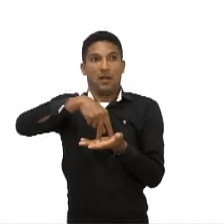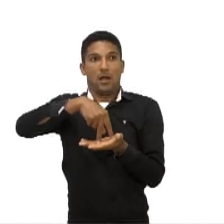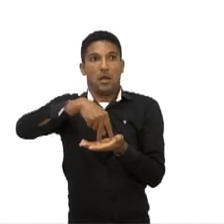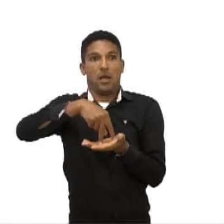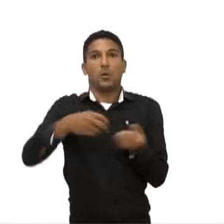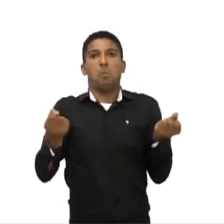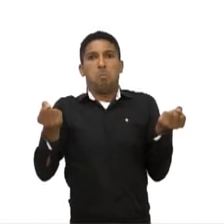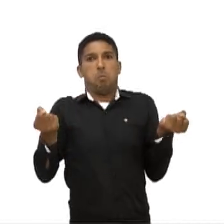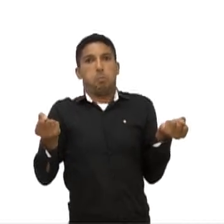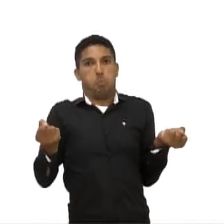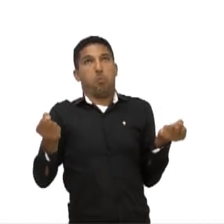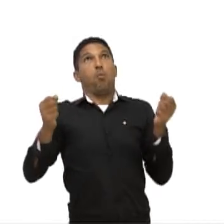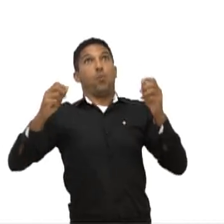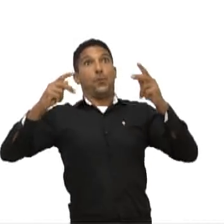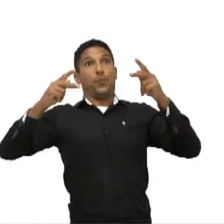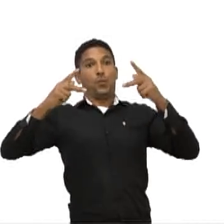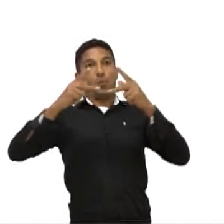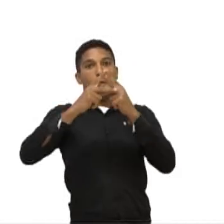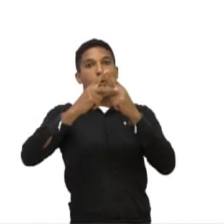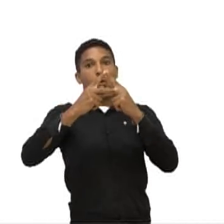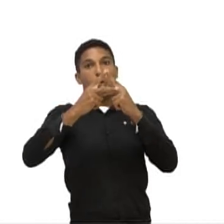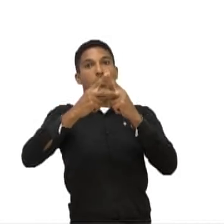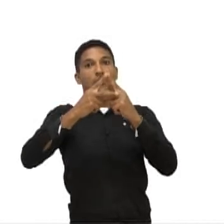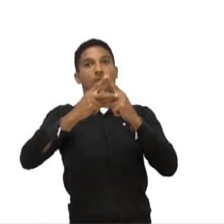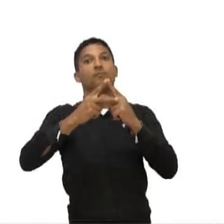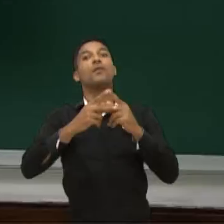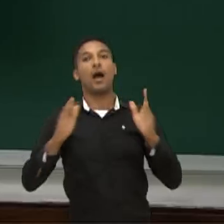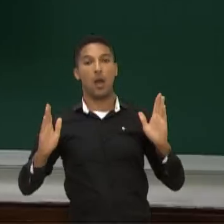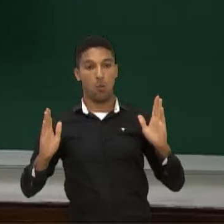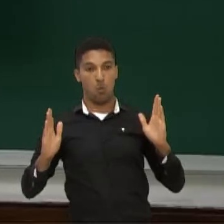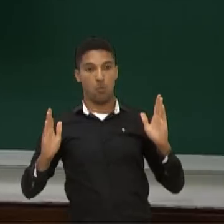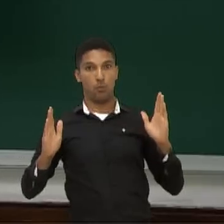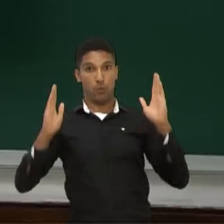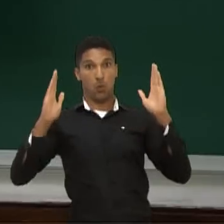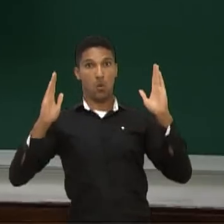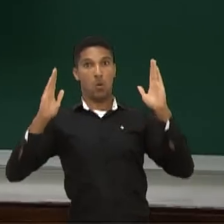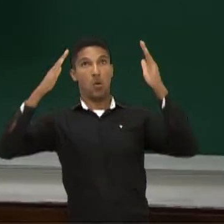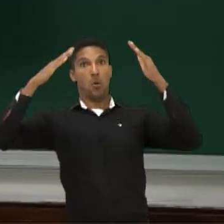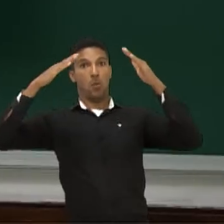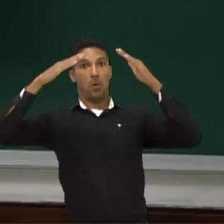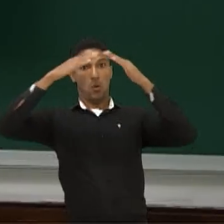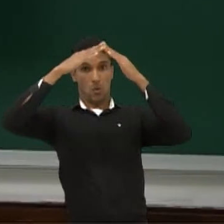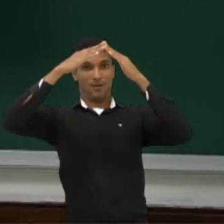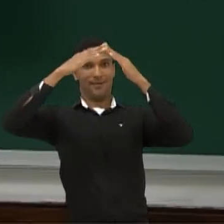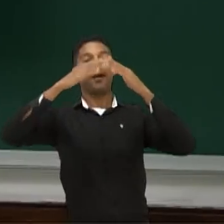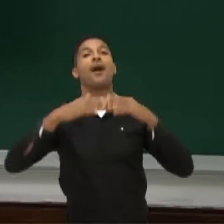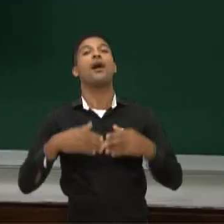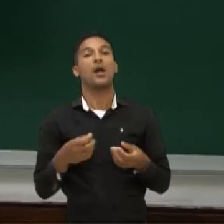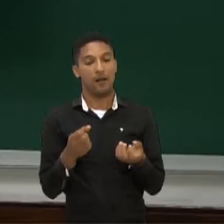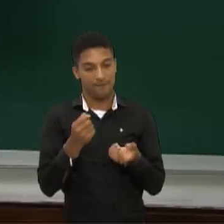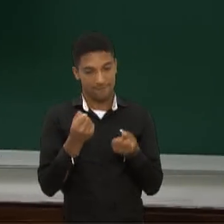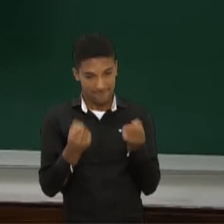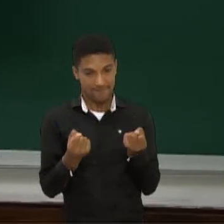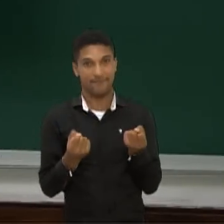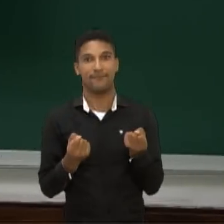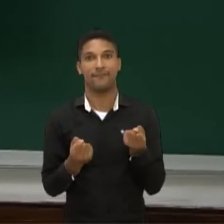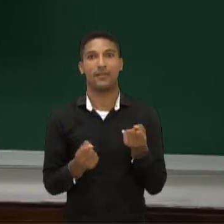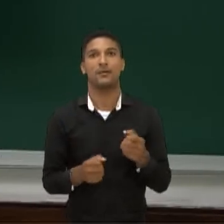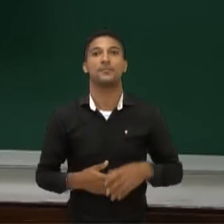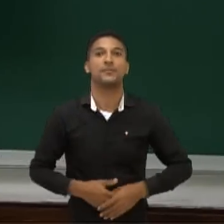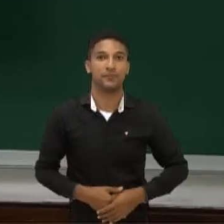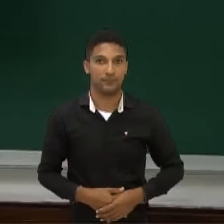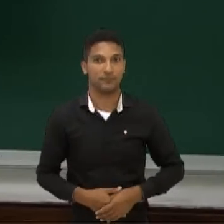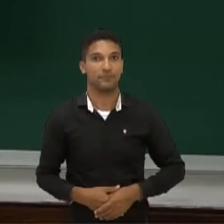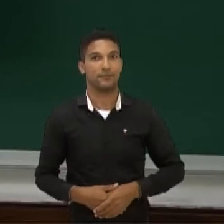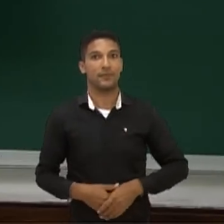Nesse caso, ele é muito conhecido por ser firme, tá bom? Se você pegar um triângulo, fazer uma experiência aí com canudinho, a gente vai